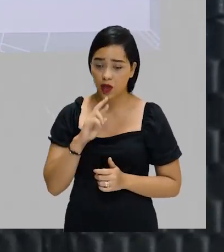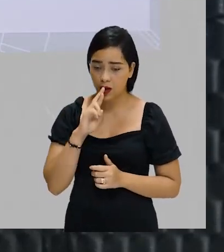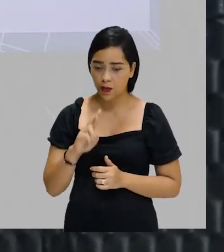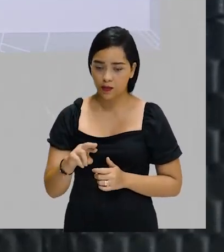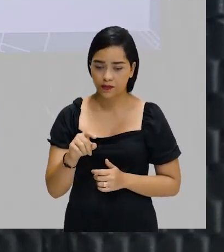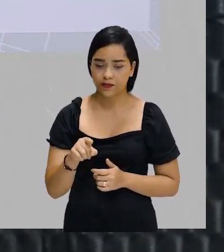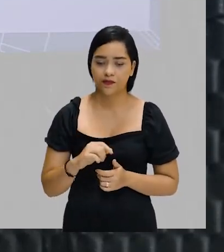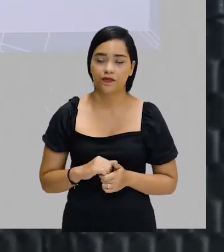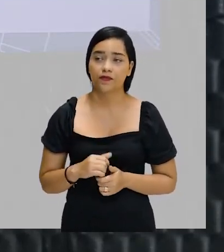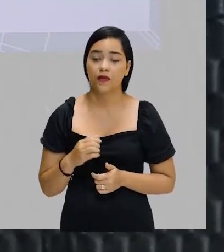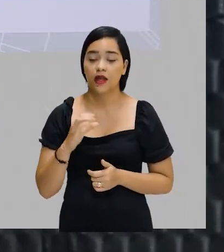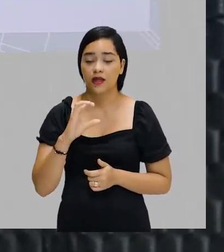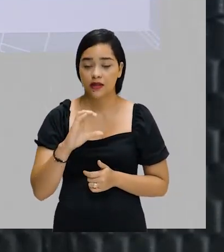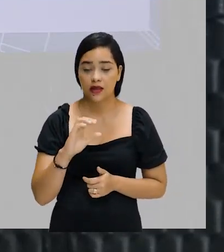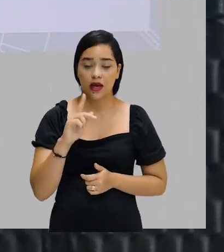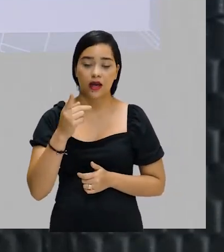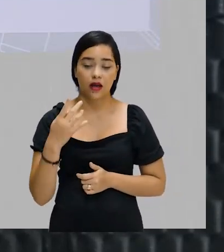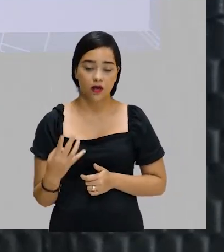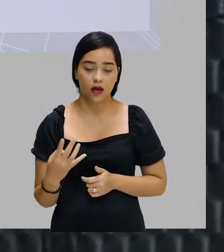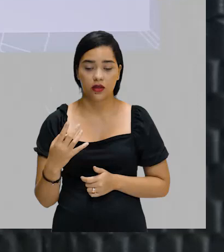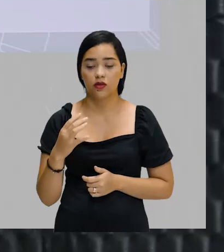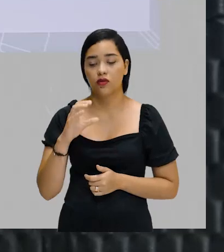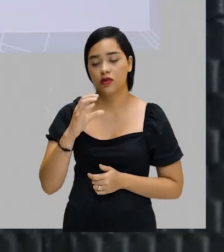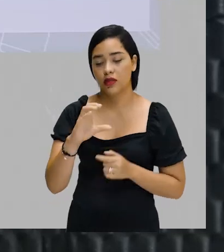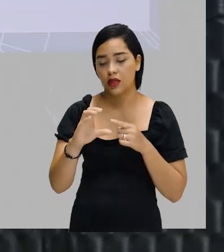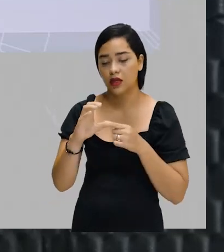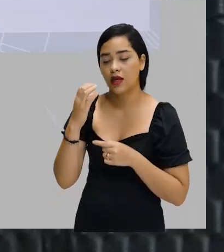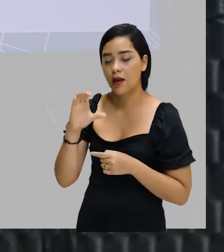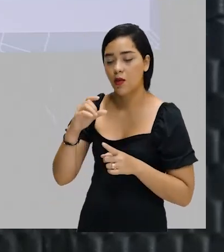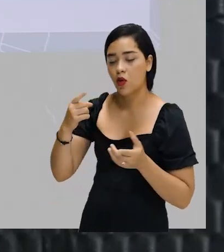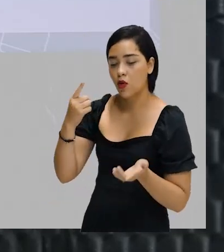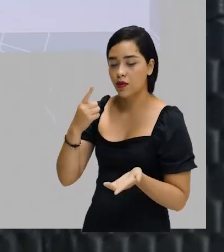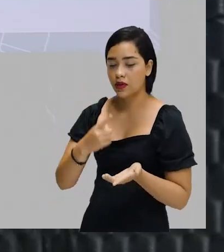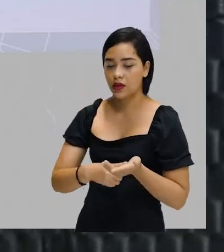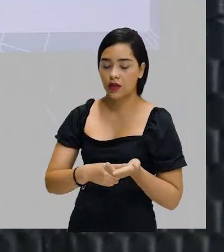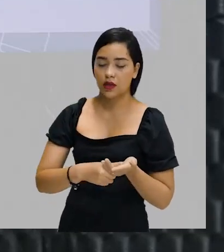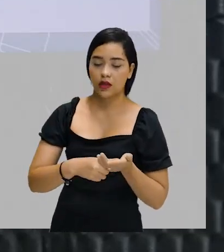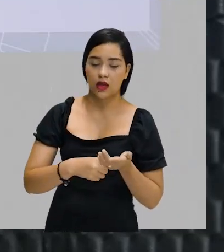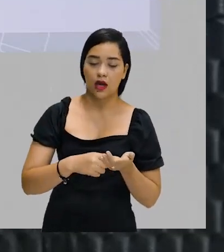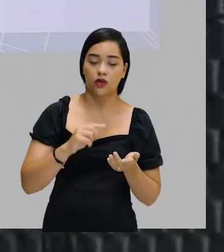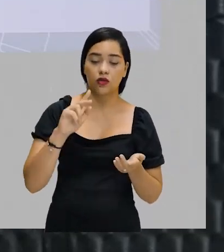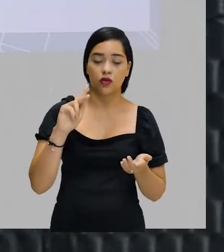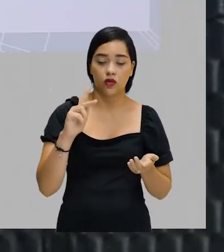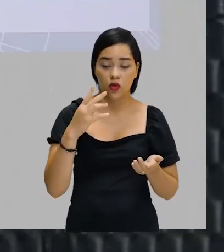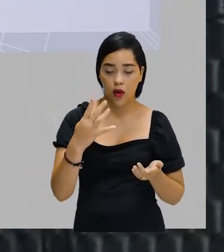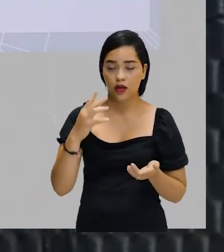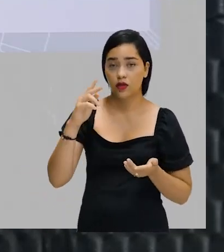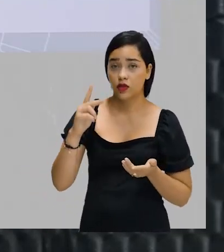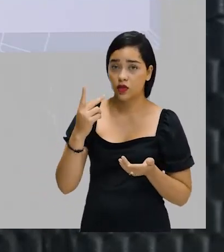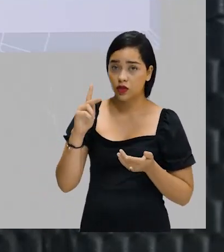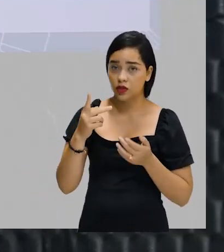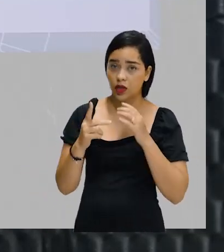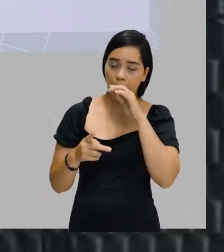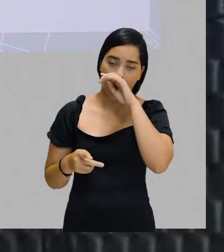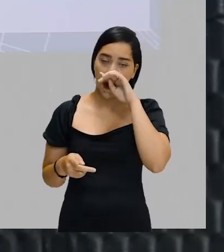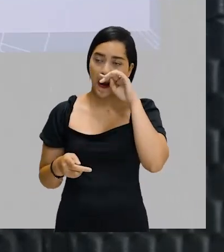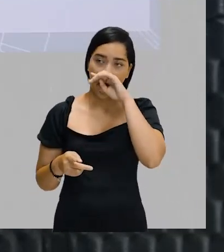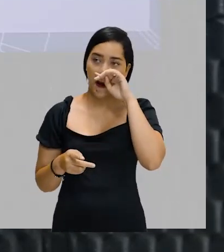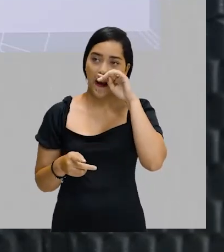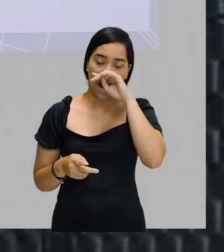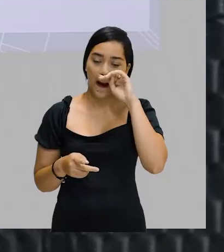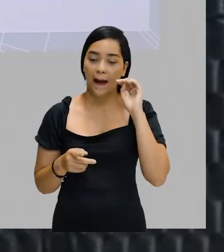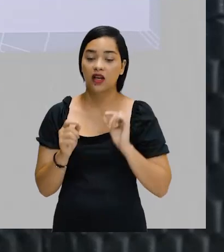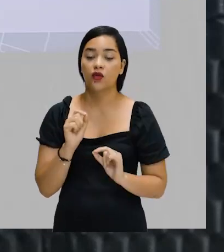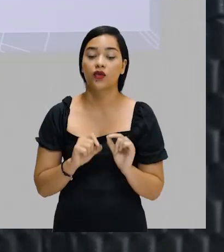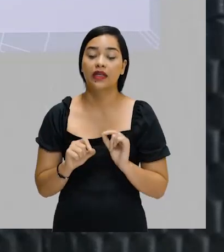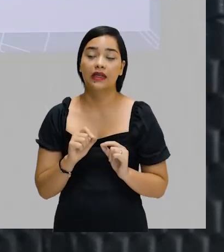resultado. CH4, carbono, combinado com 4 hidrogênios. Então, nós temos aqui,